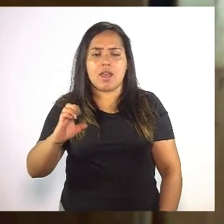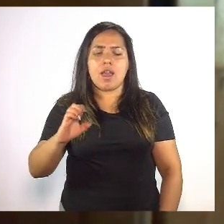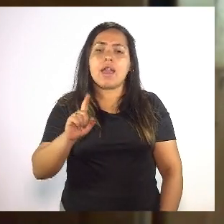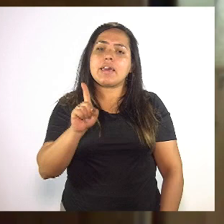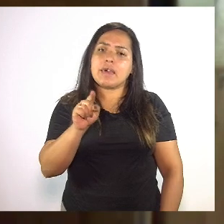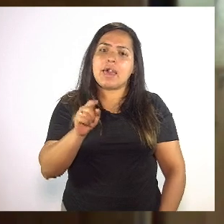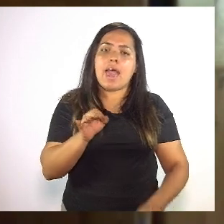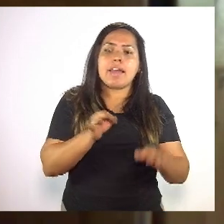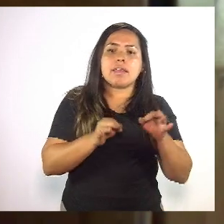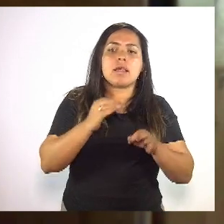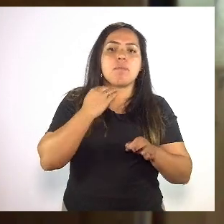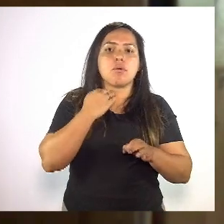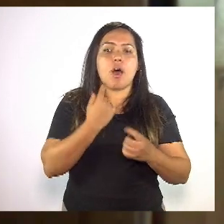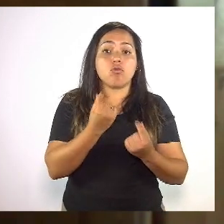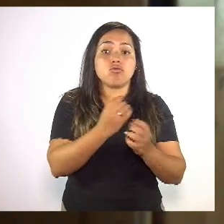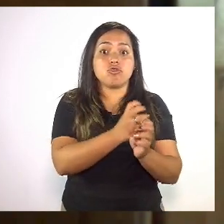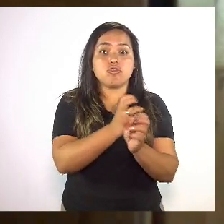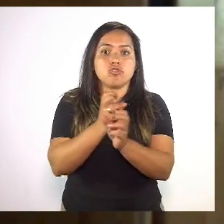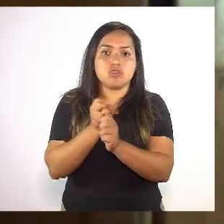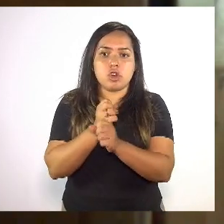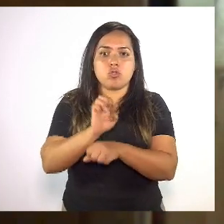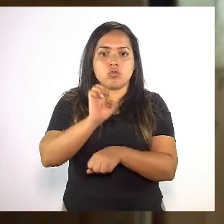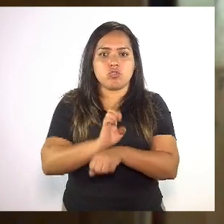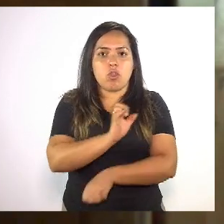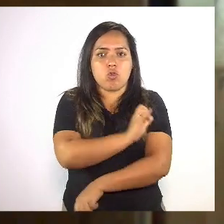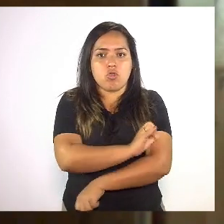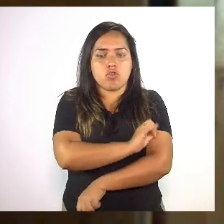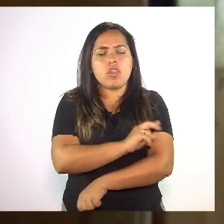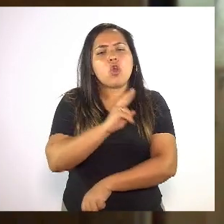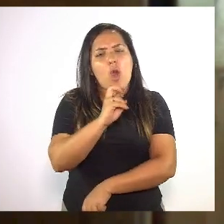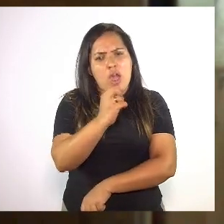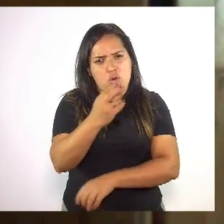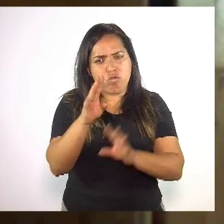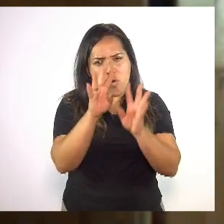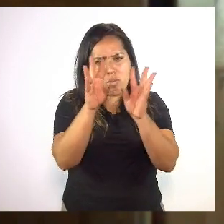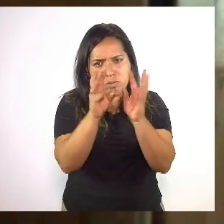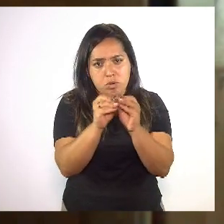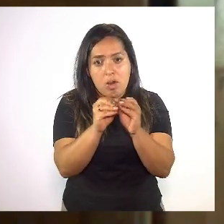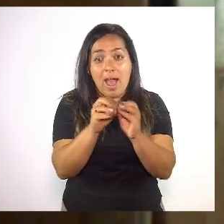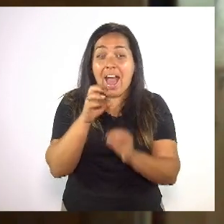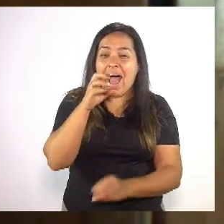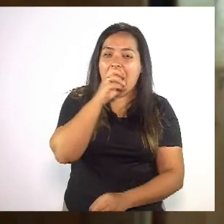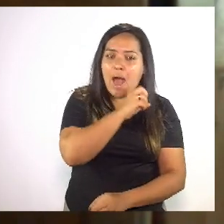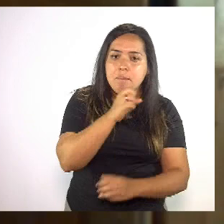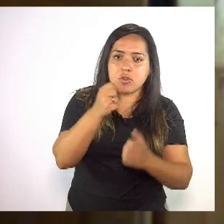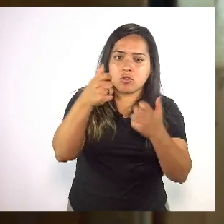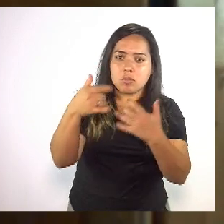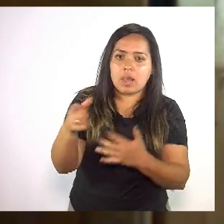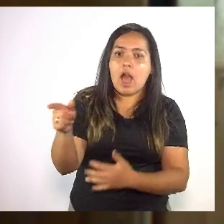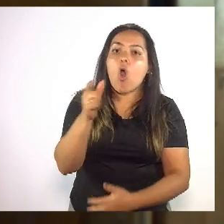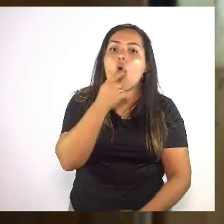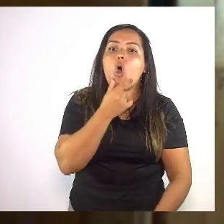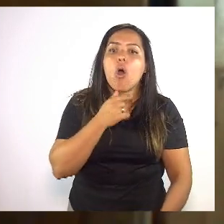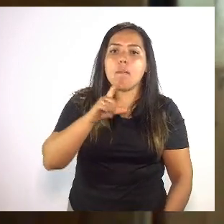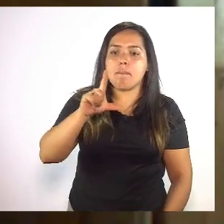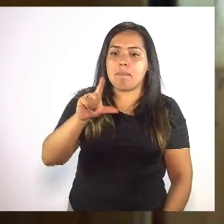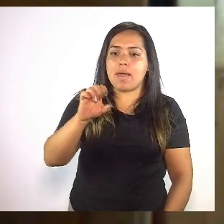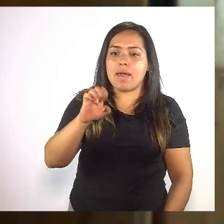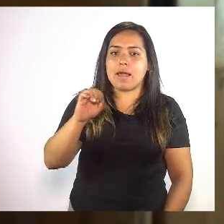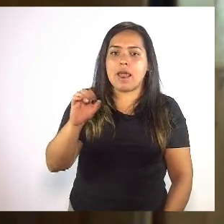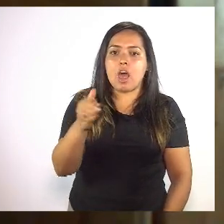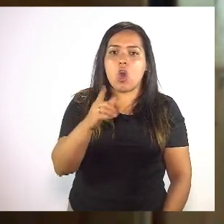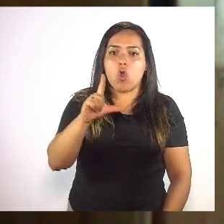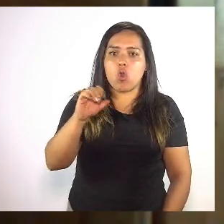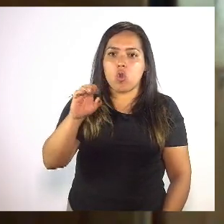bastante sintético e, para facilitar ao expositor Leonardo Lobo, eu vou rapidamente de trás